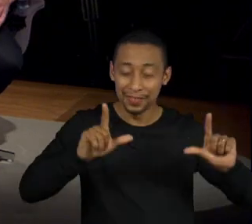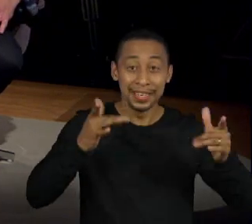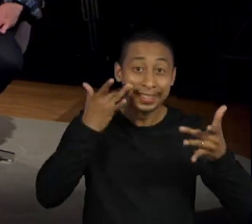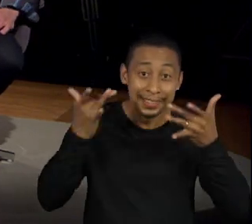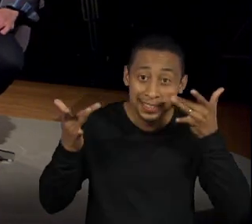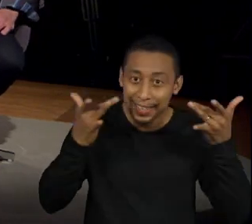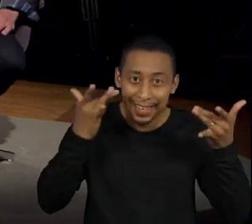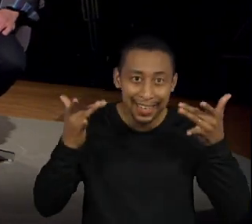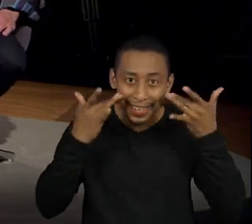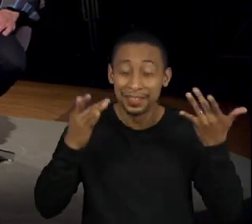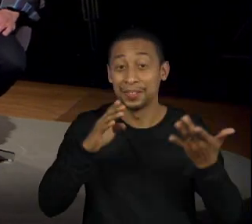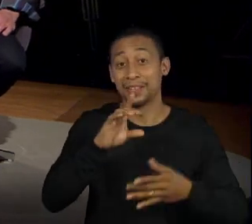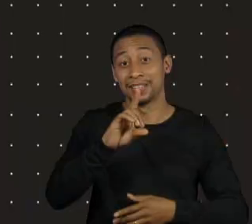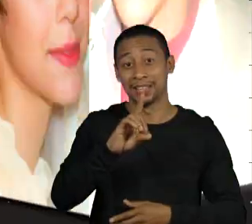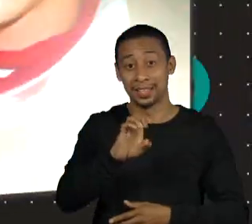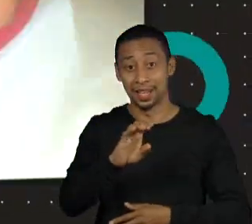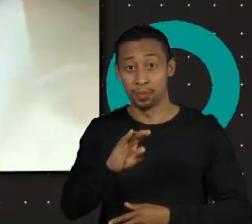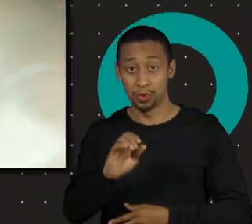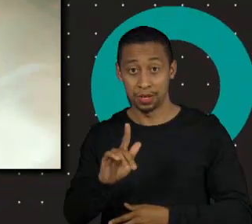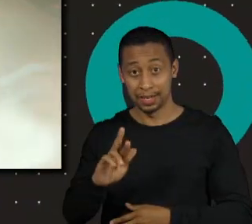teatro, Débora Falabella.